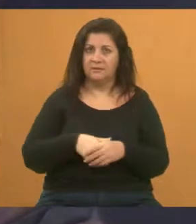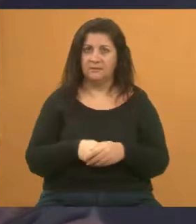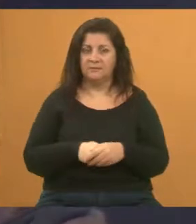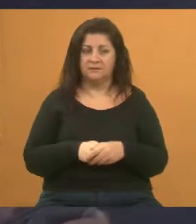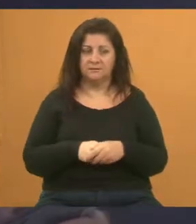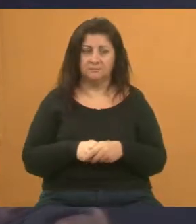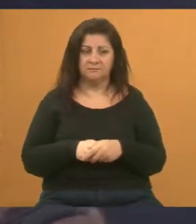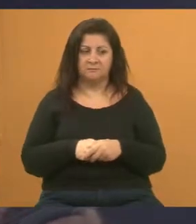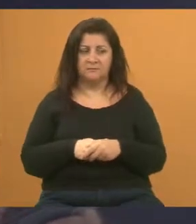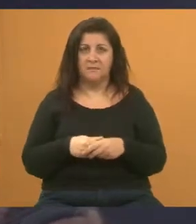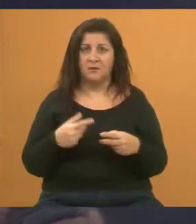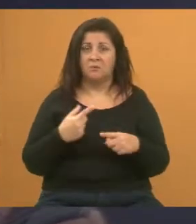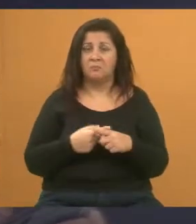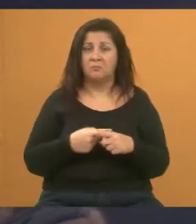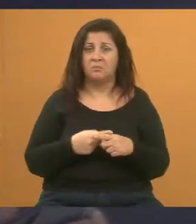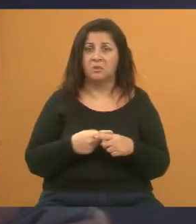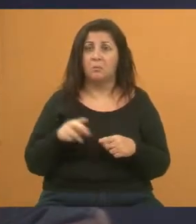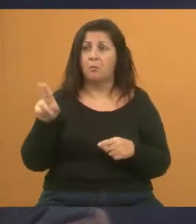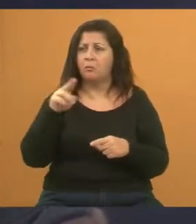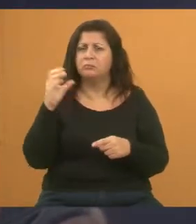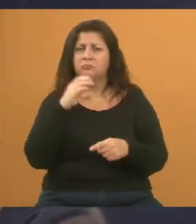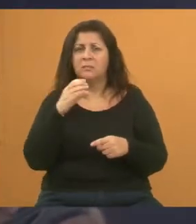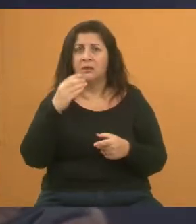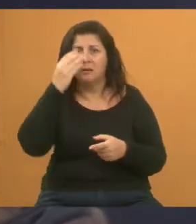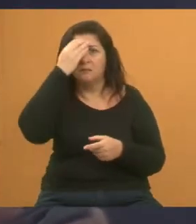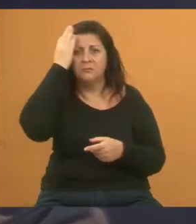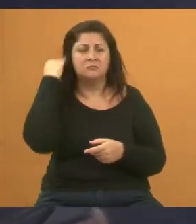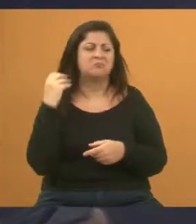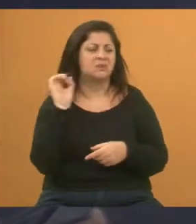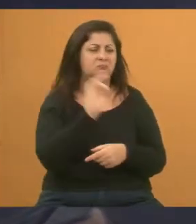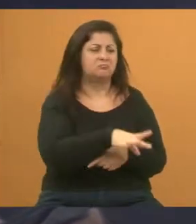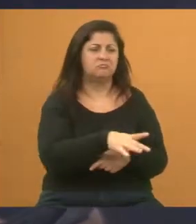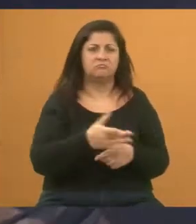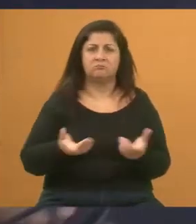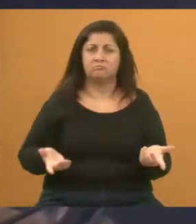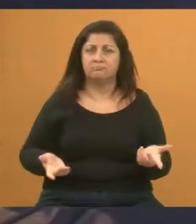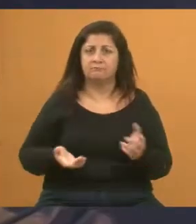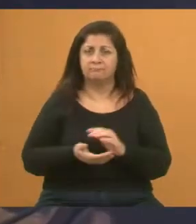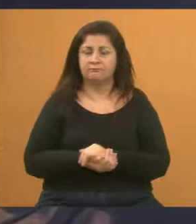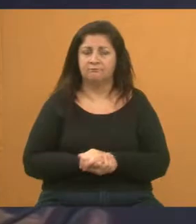é uma coisa que você usa rápida e já joga para o lixo?